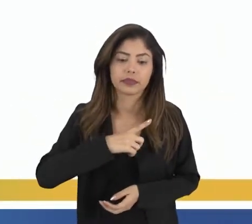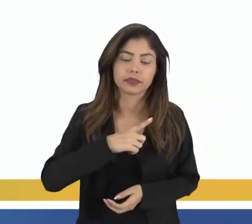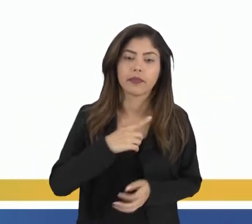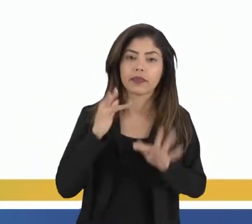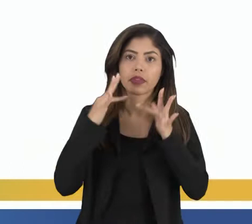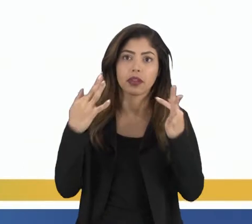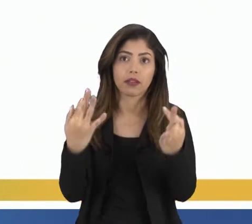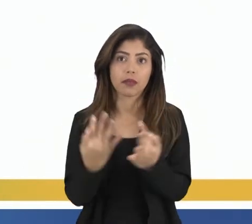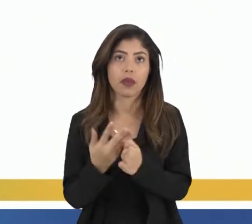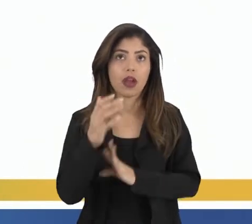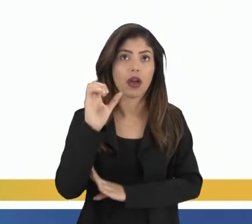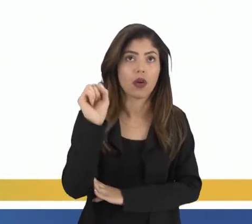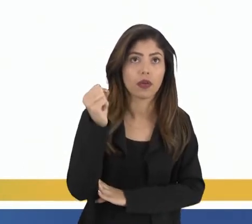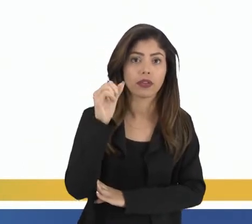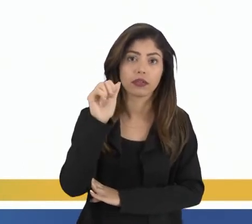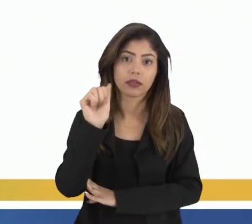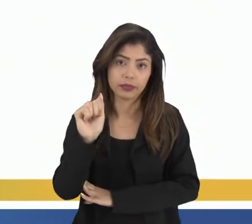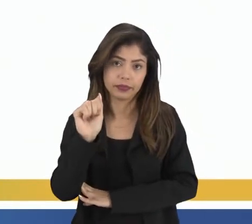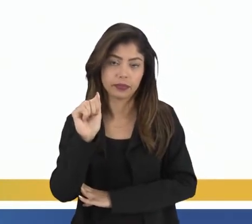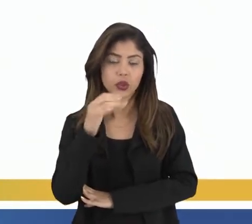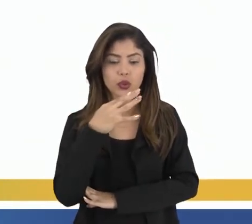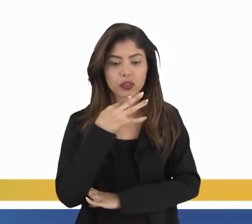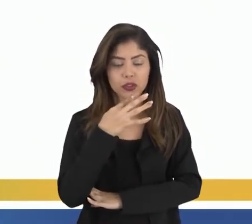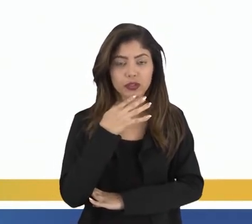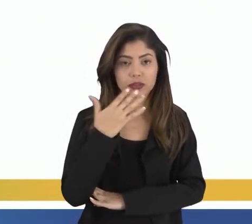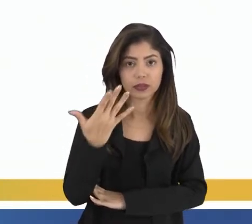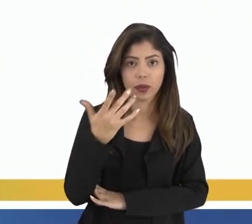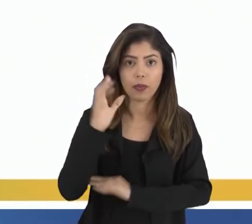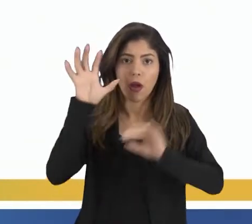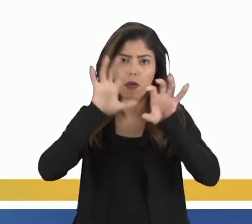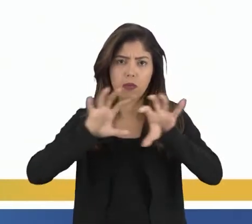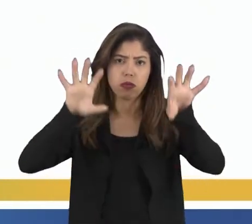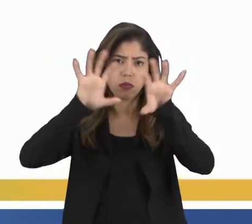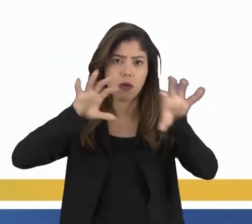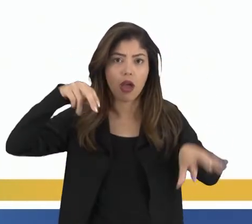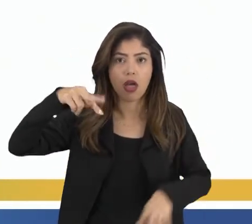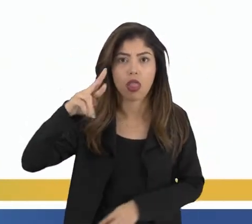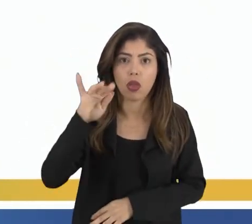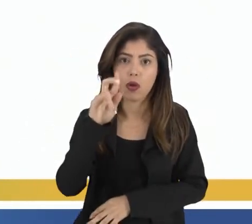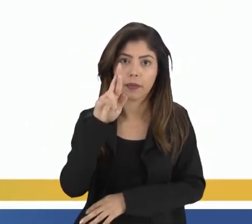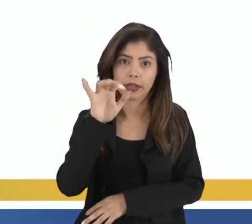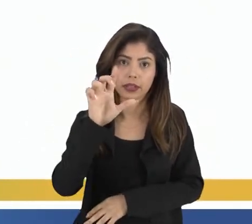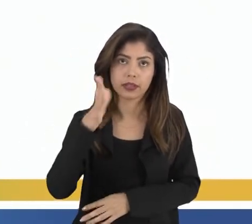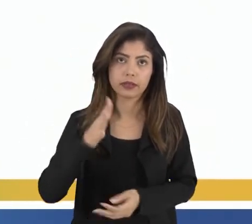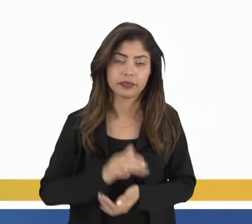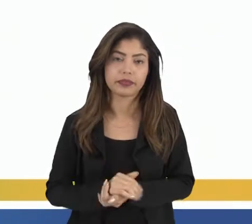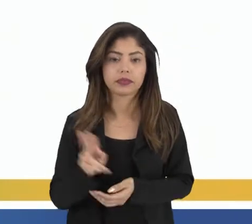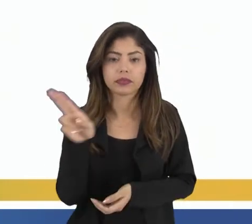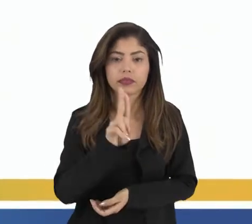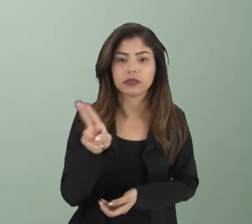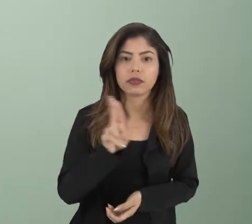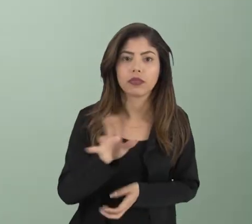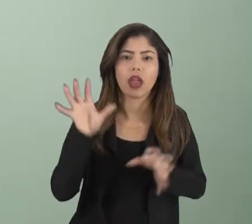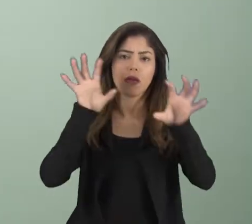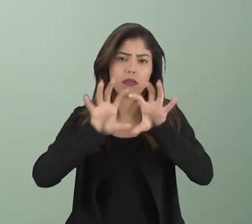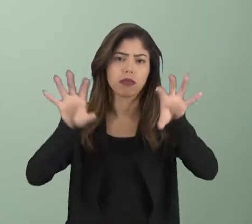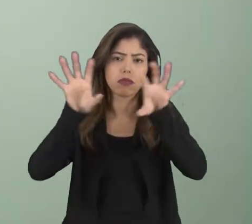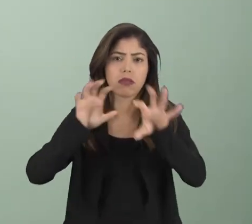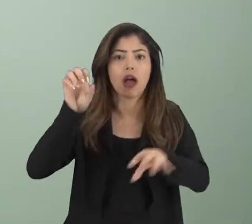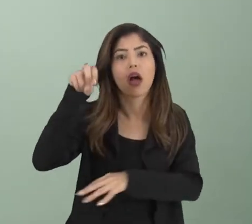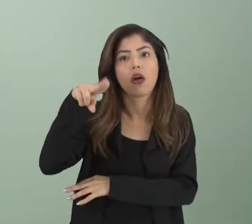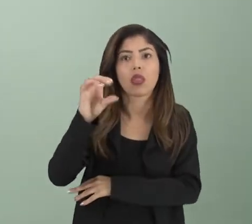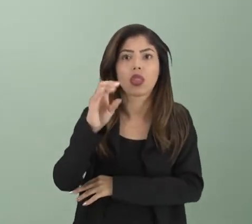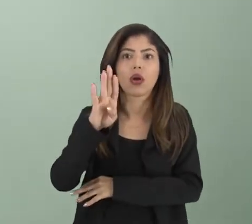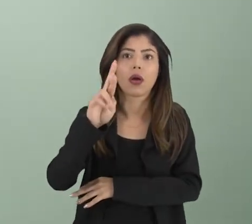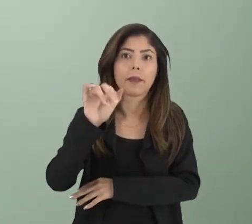família 8A, que são os elementos conhecidos como gases nobres. Esses elementos são chamados de gases nobres porque eles